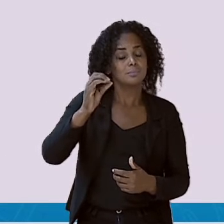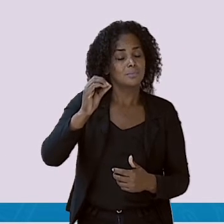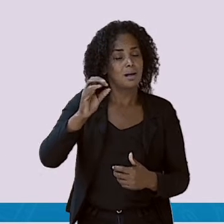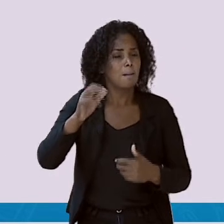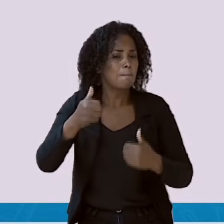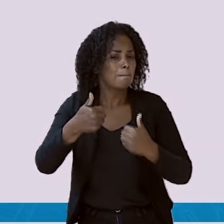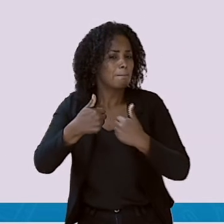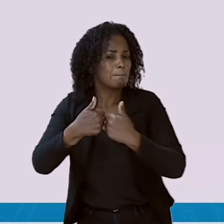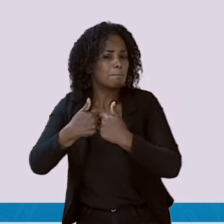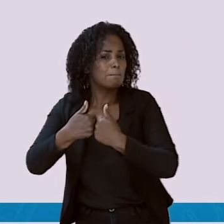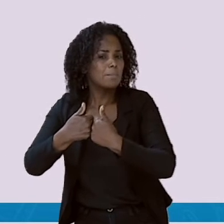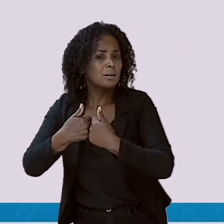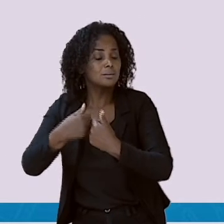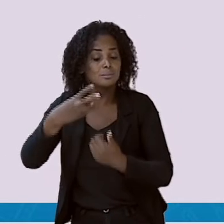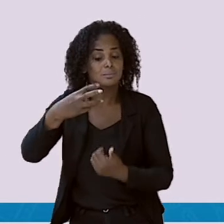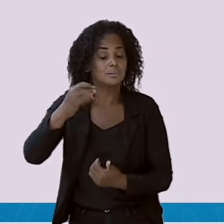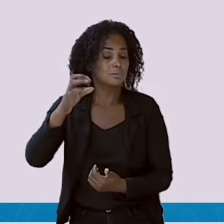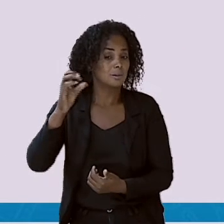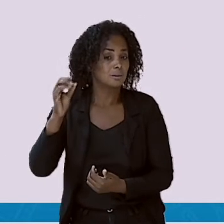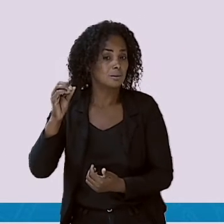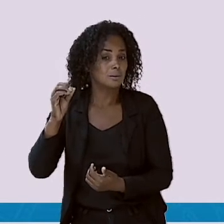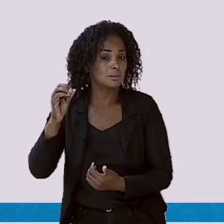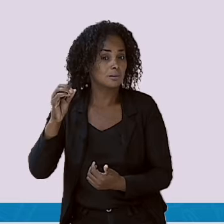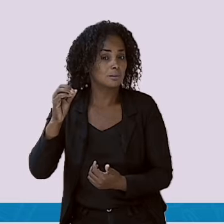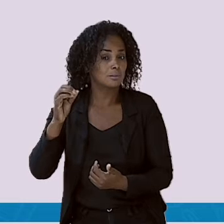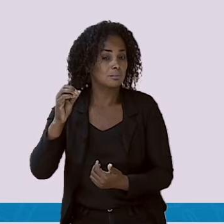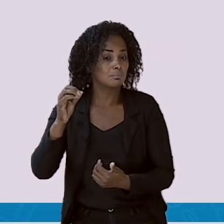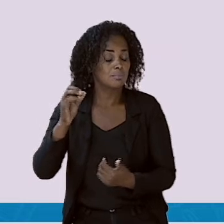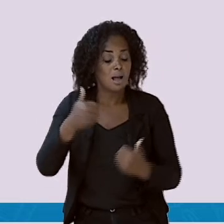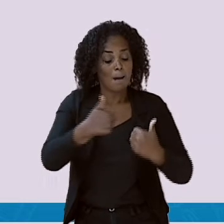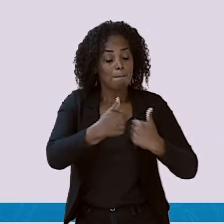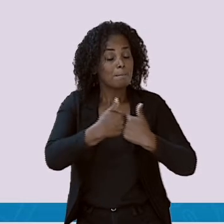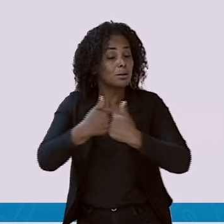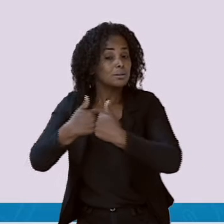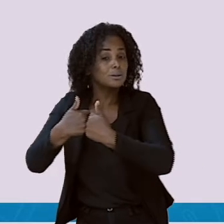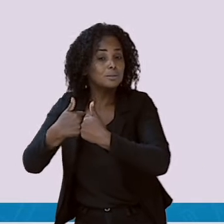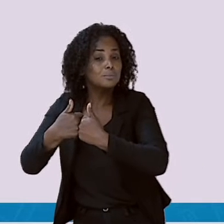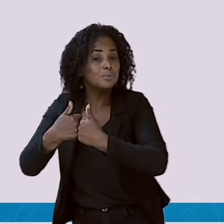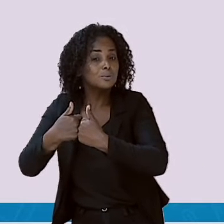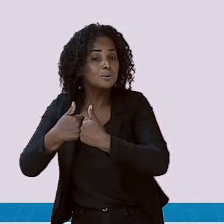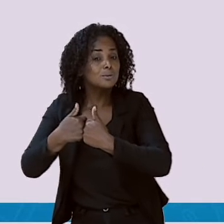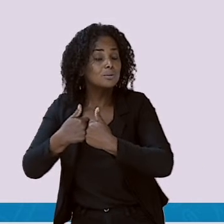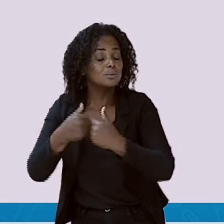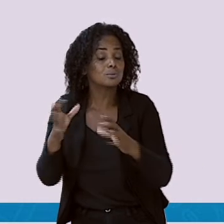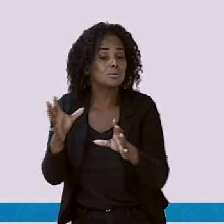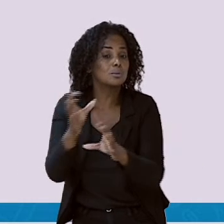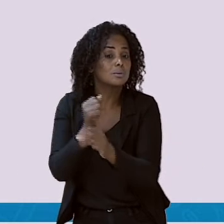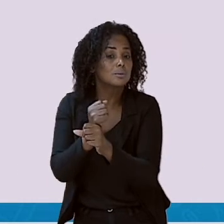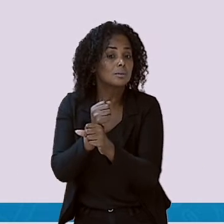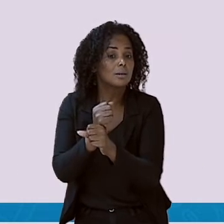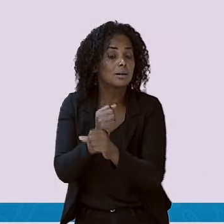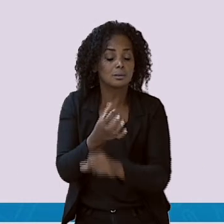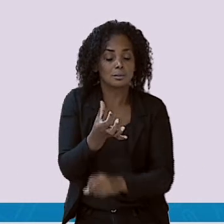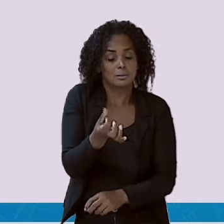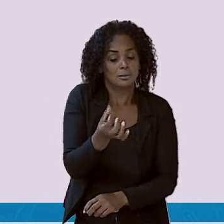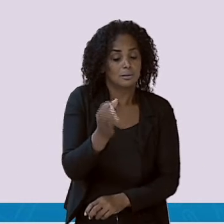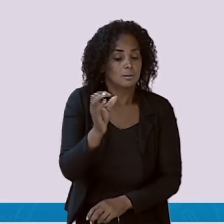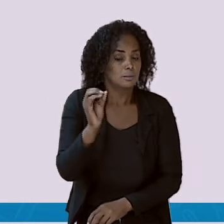900 menos 300 é 600. Então, aproximadamente, o valor